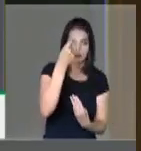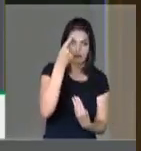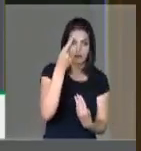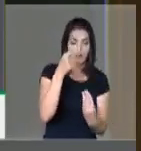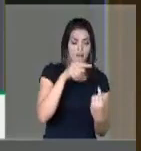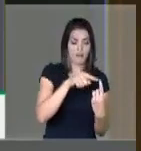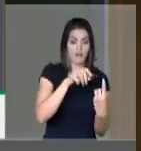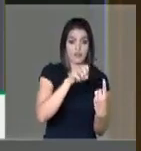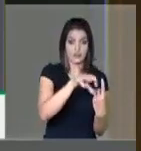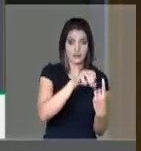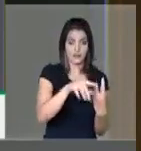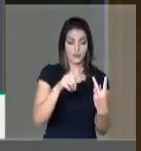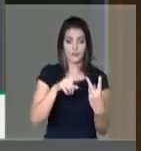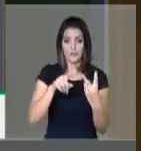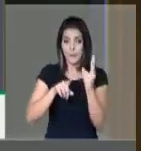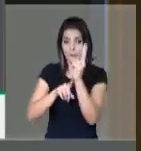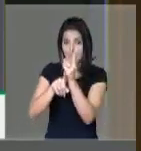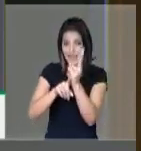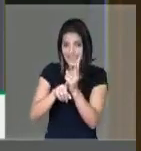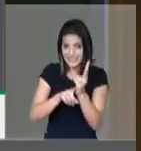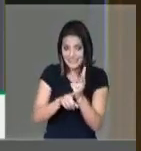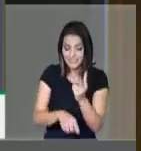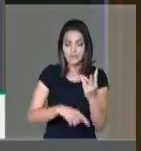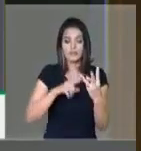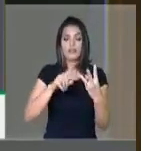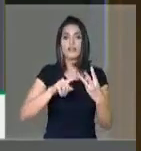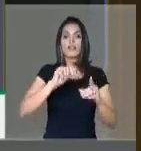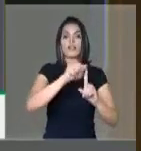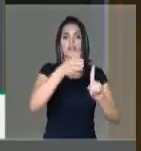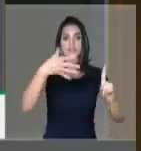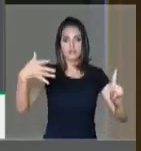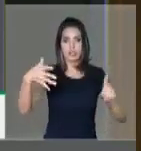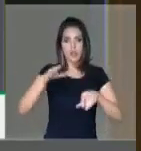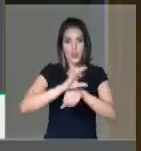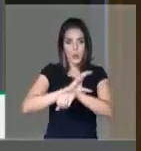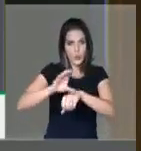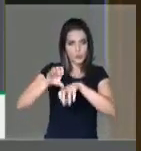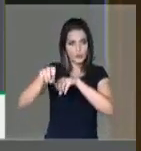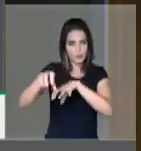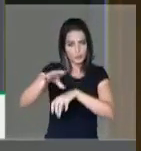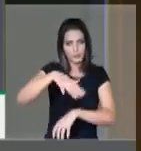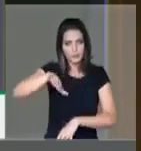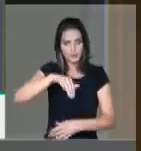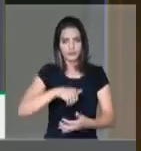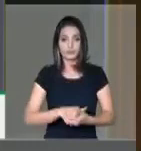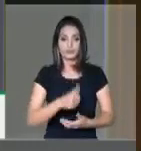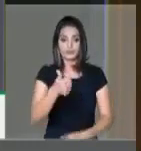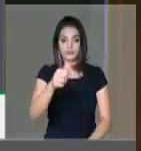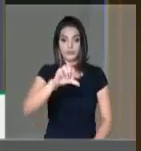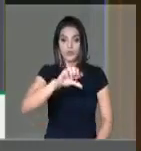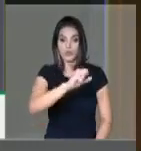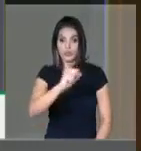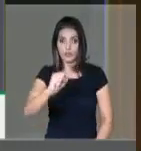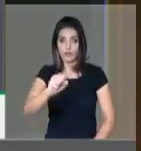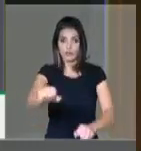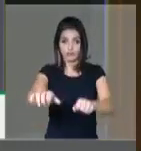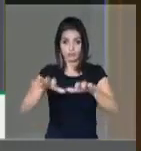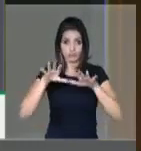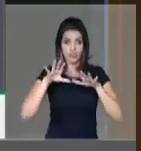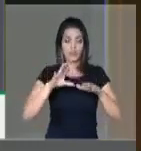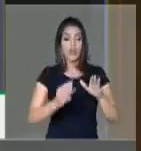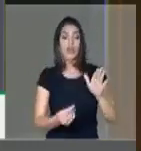extensão. Observe-se que os constituintes de 1988 escreveram autonomia de